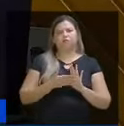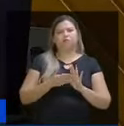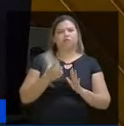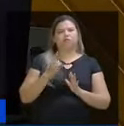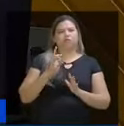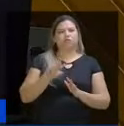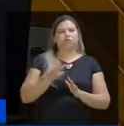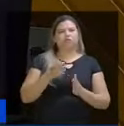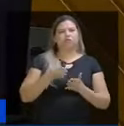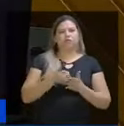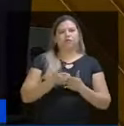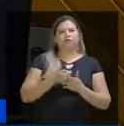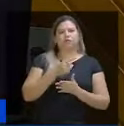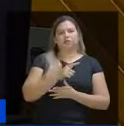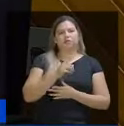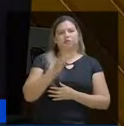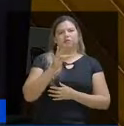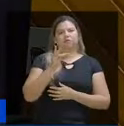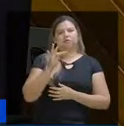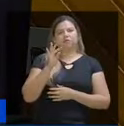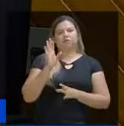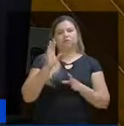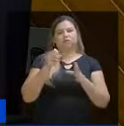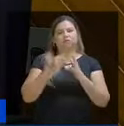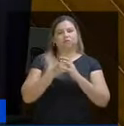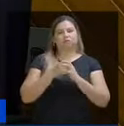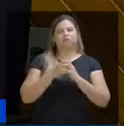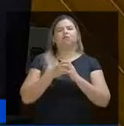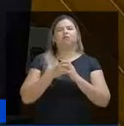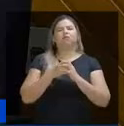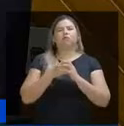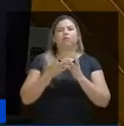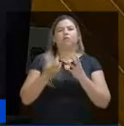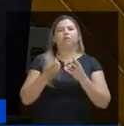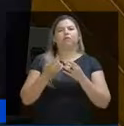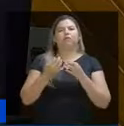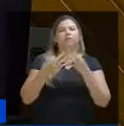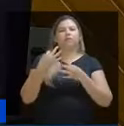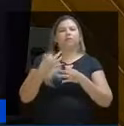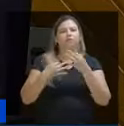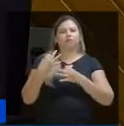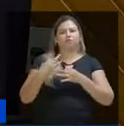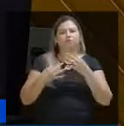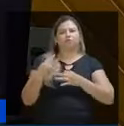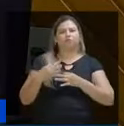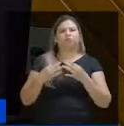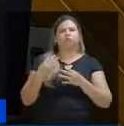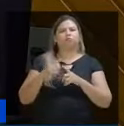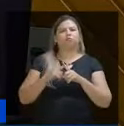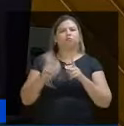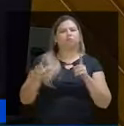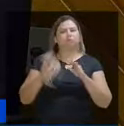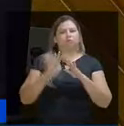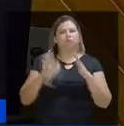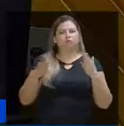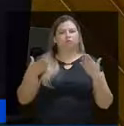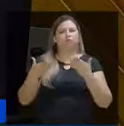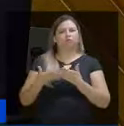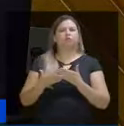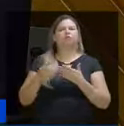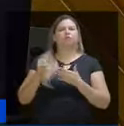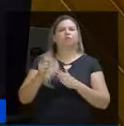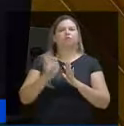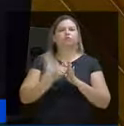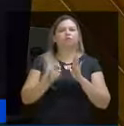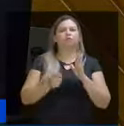Superior Eleitoral, por ocasião da regulamentação de temas afetos ao processo eleitoral, mas diretamente do contido